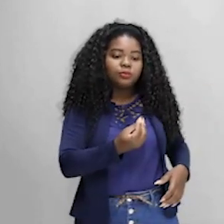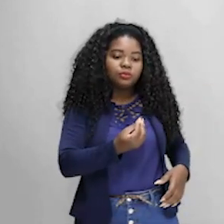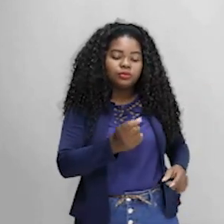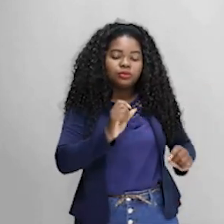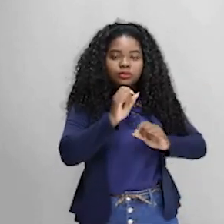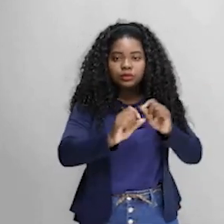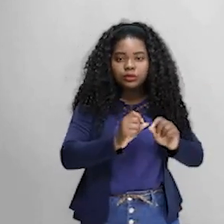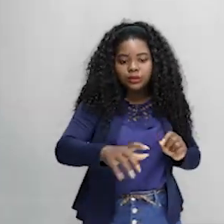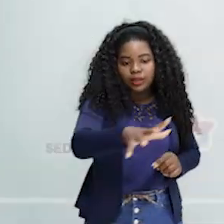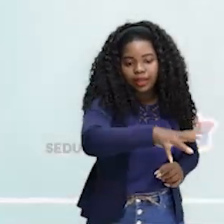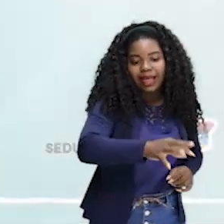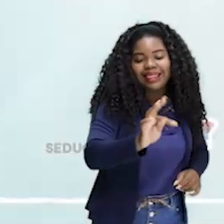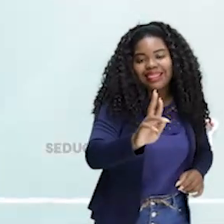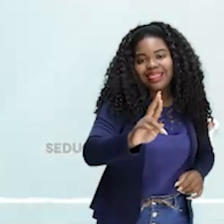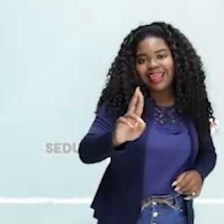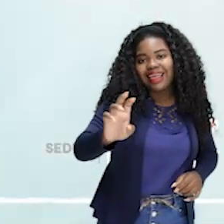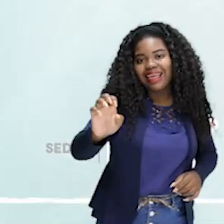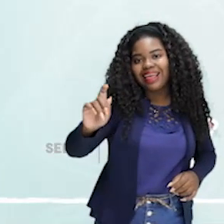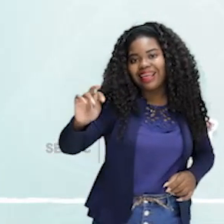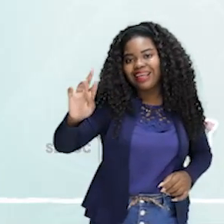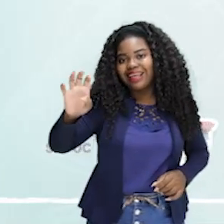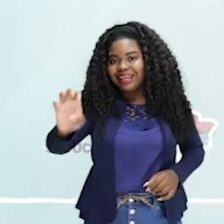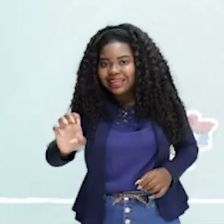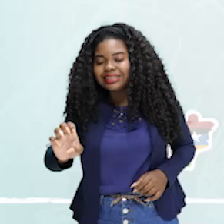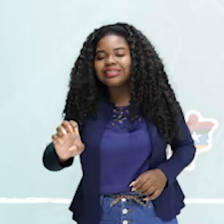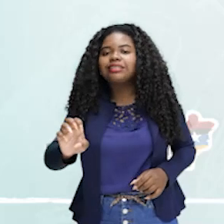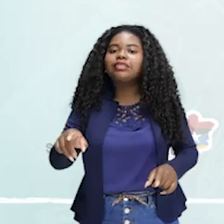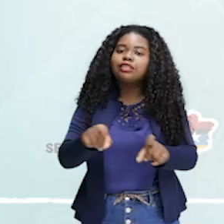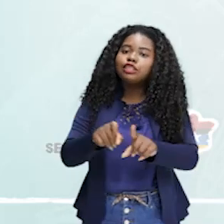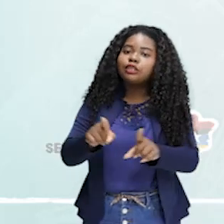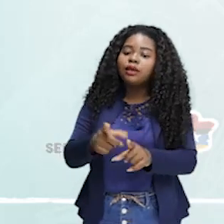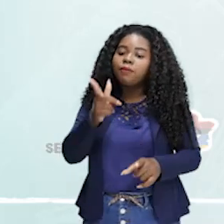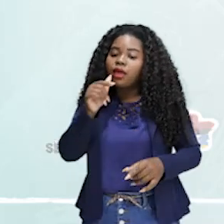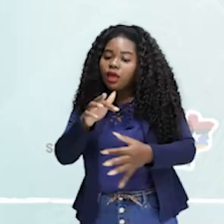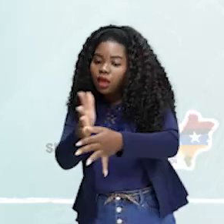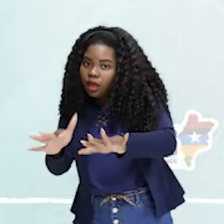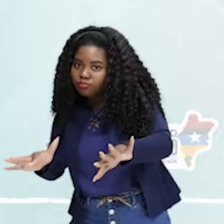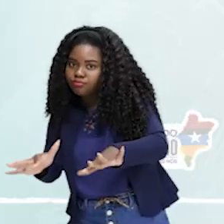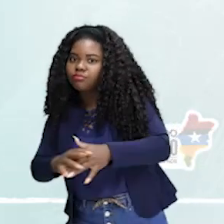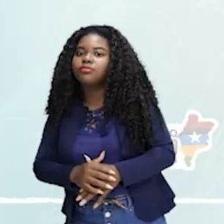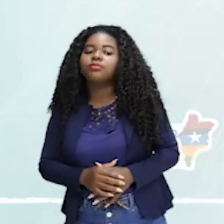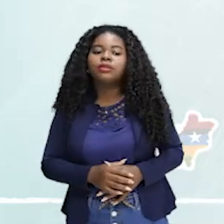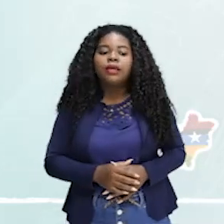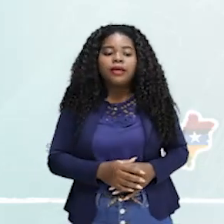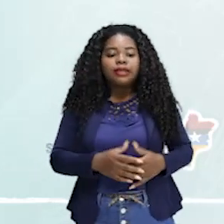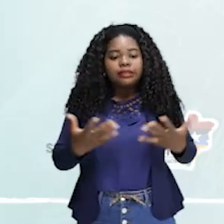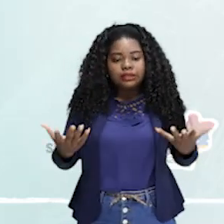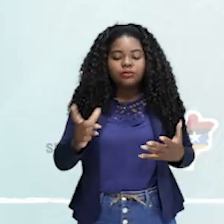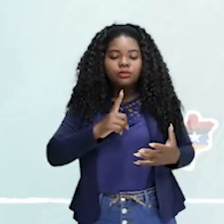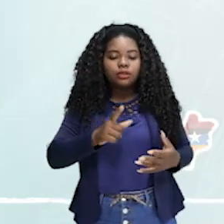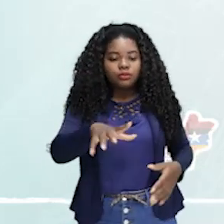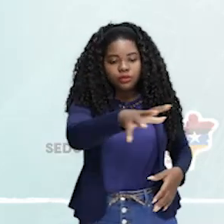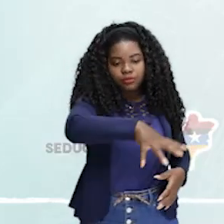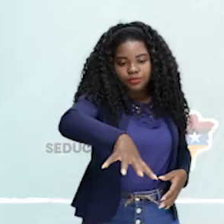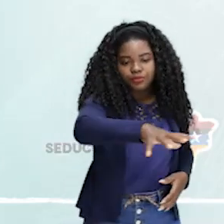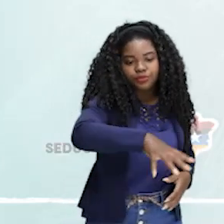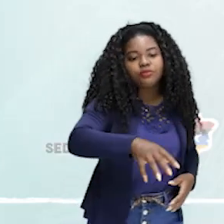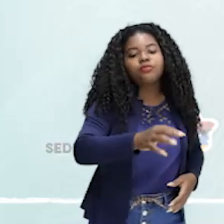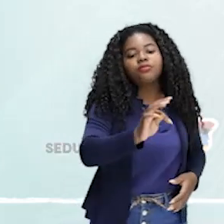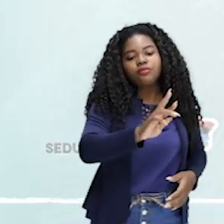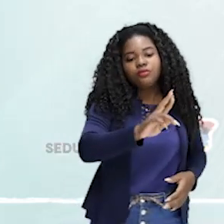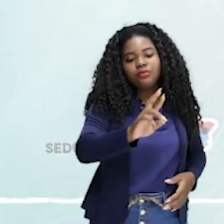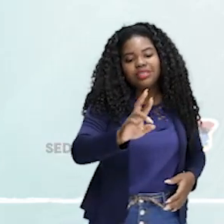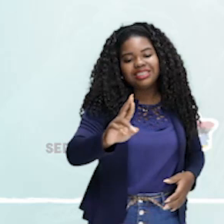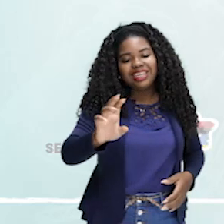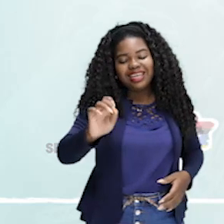os principais, a tundra, a taiga, a floresta boreal, que também é chamada das coníferas, tá? As famosas florestas temperadas,